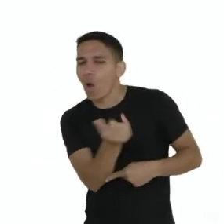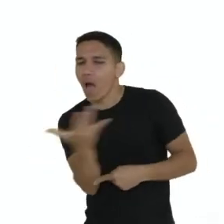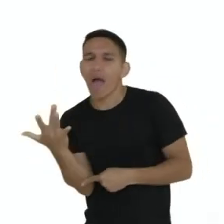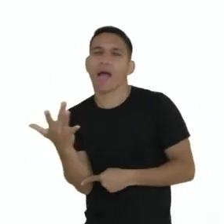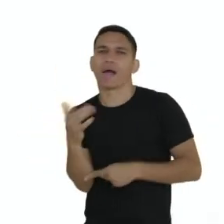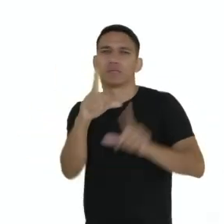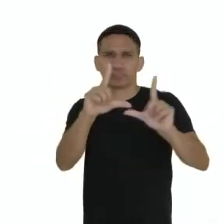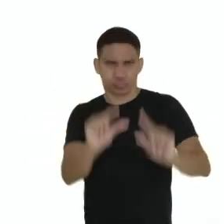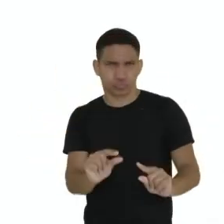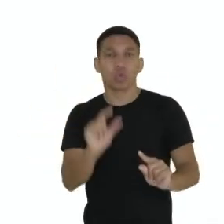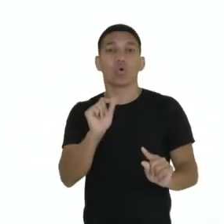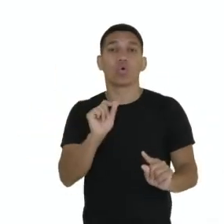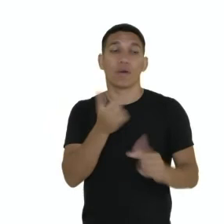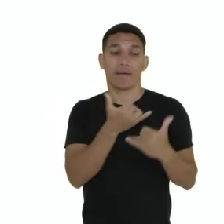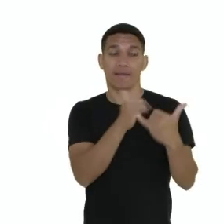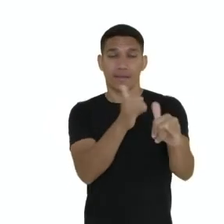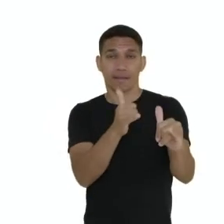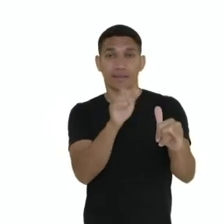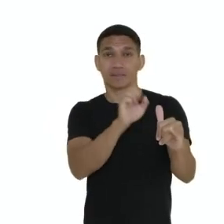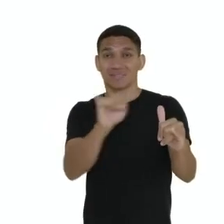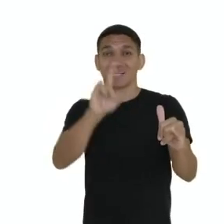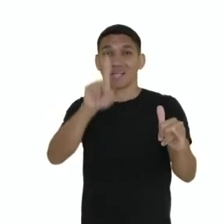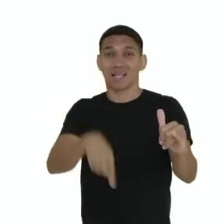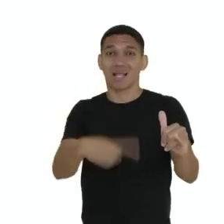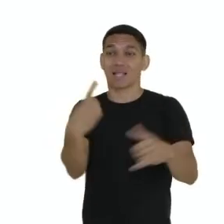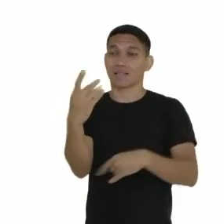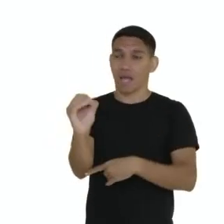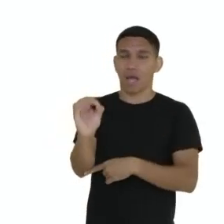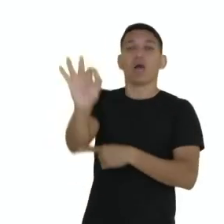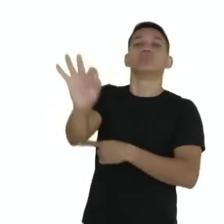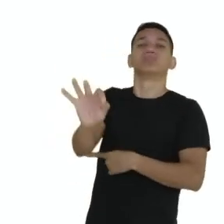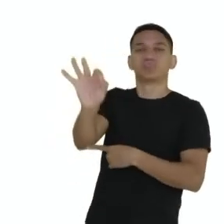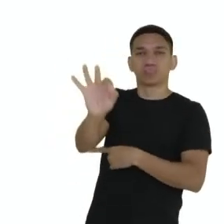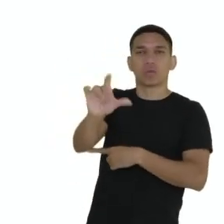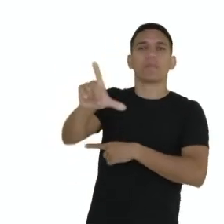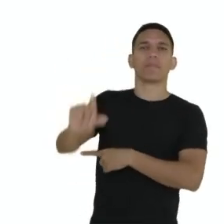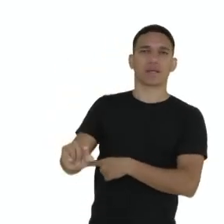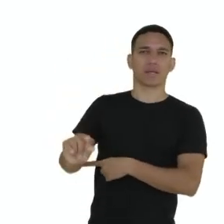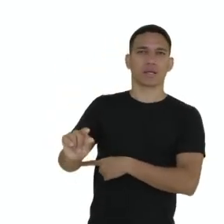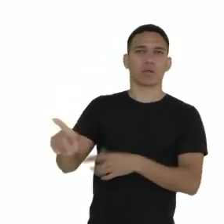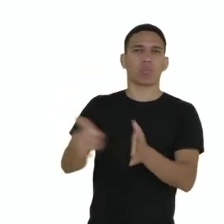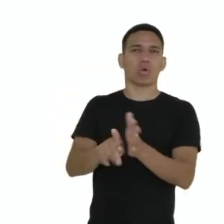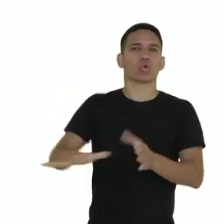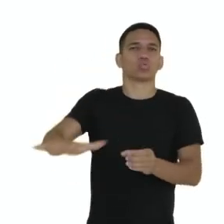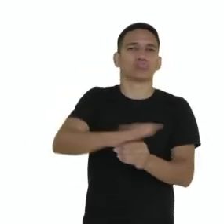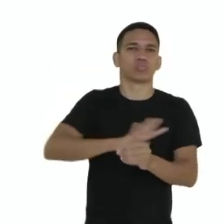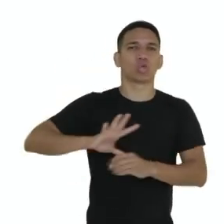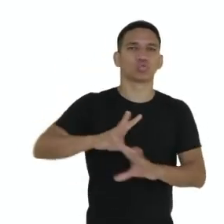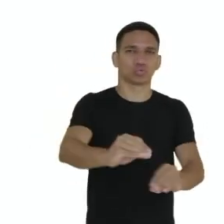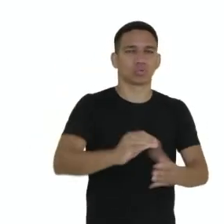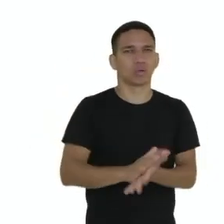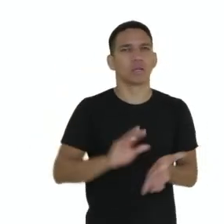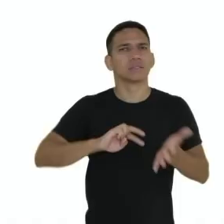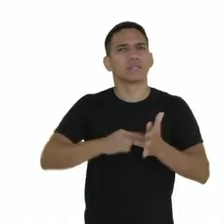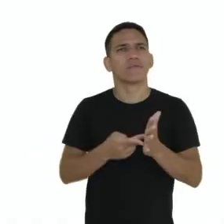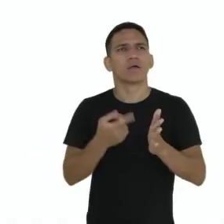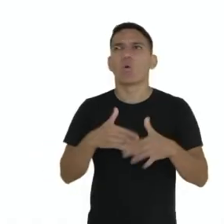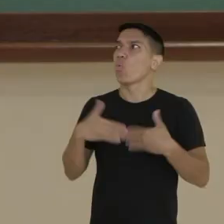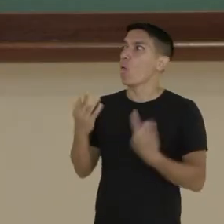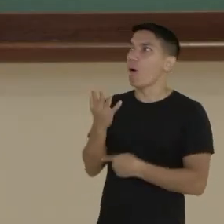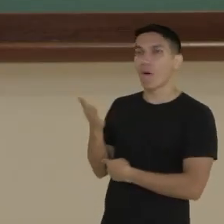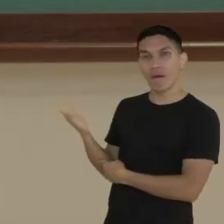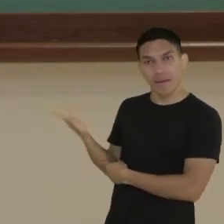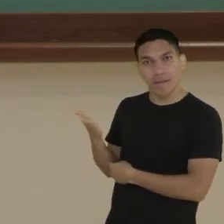quantitativa no consumo de energia se fosse reduzidos 10% no seu consumo total? Ou seja, quais desses